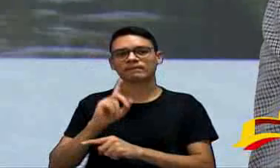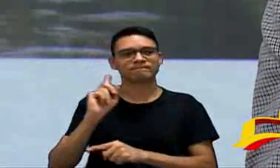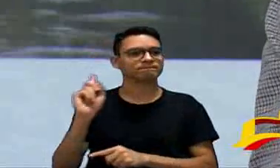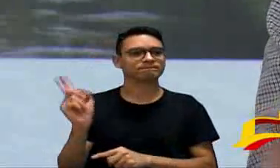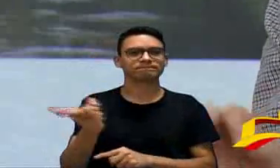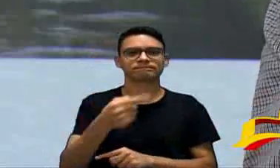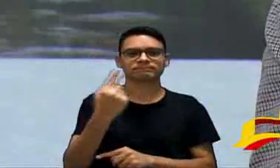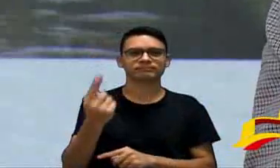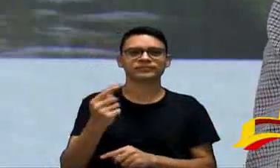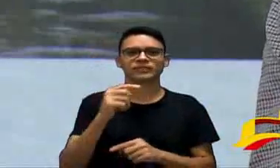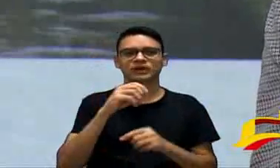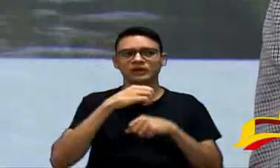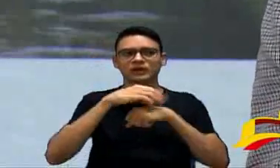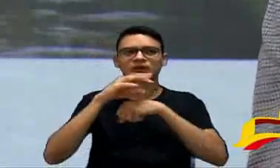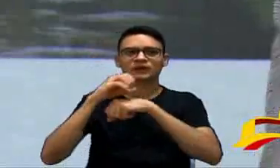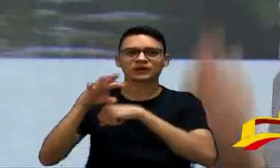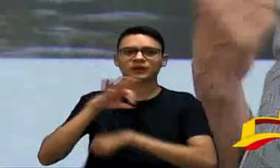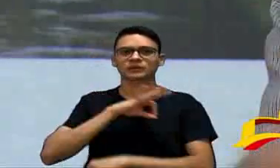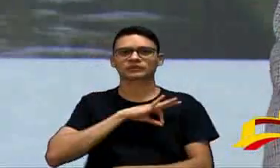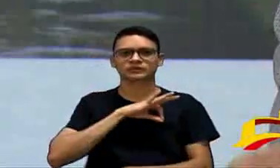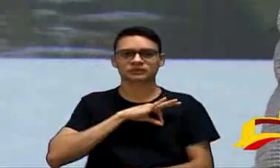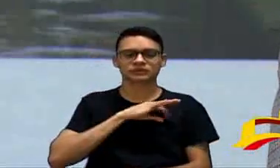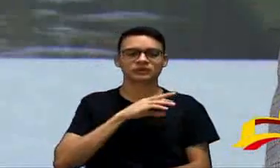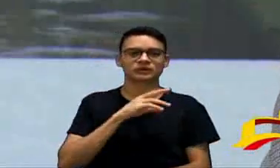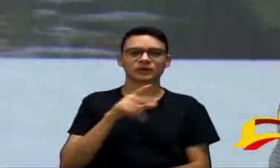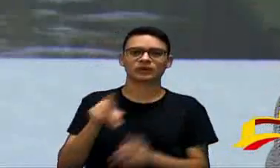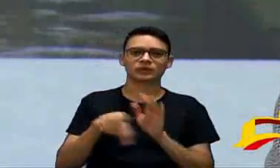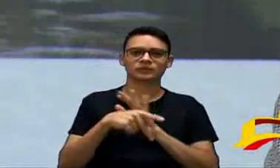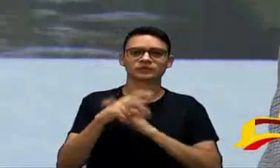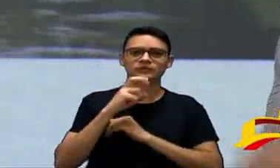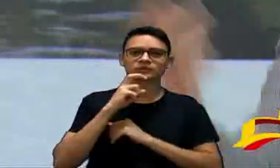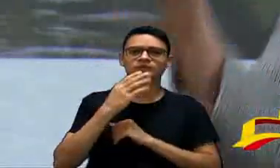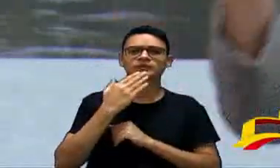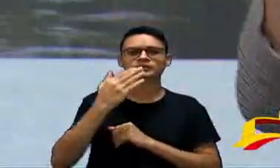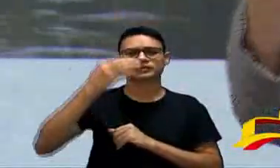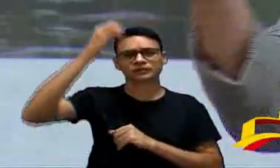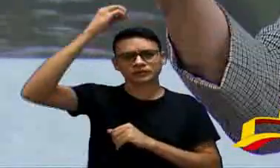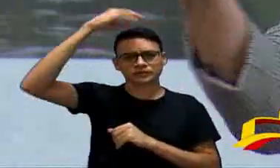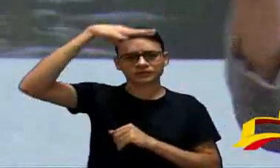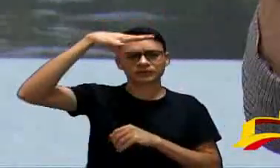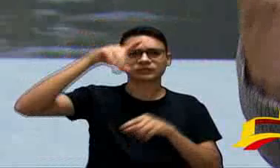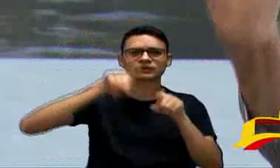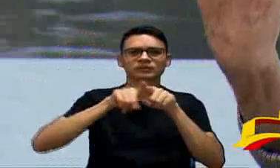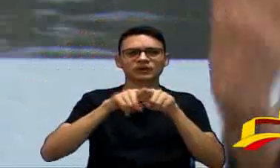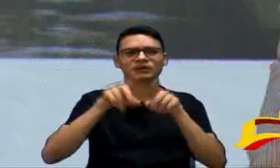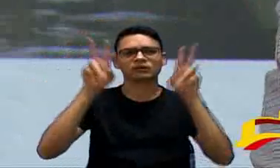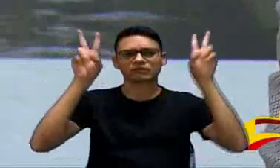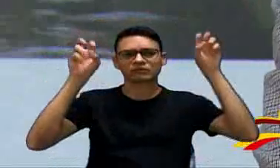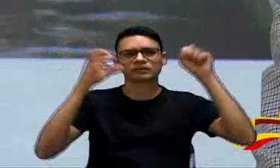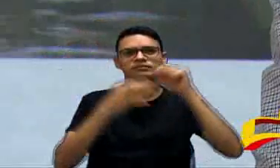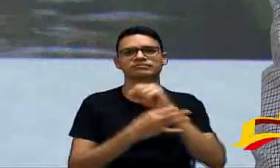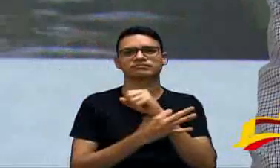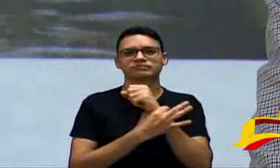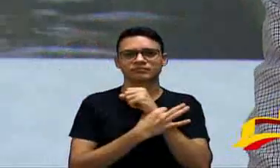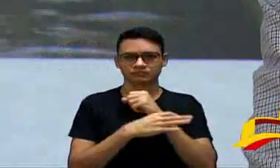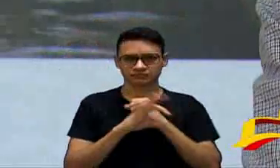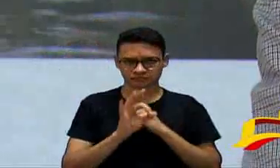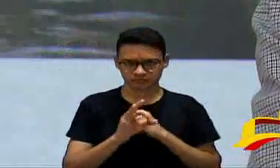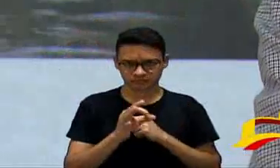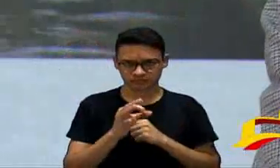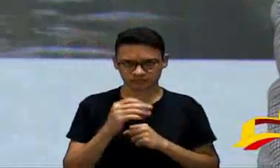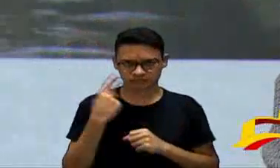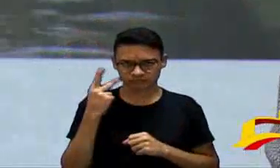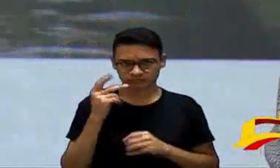Indicações de ronda policial para a cidade inteirinha e também pediu iluminação, que tem a ver com segurança. Né, vereador?